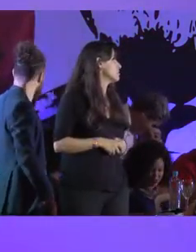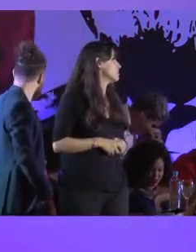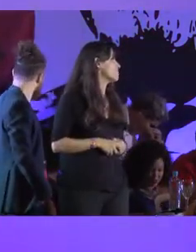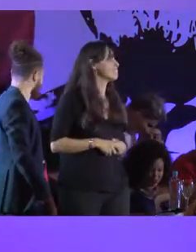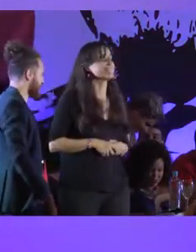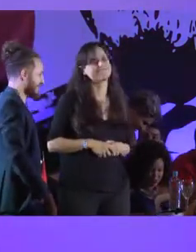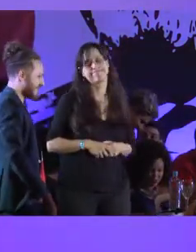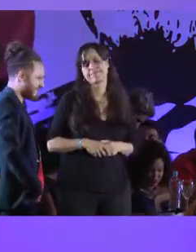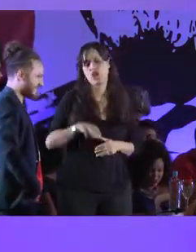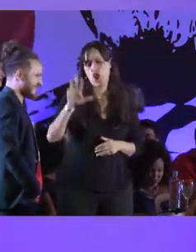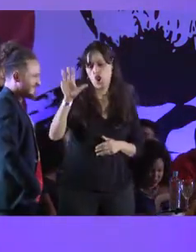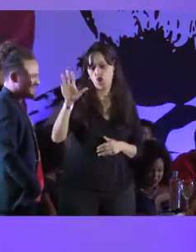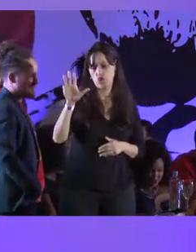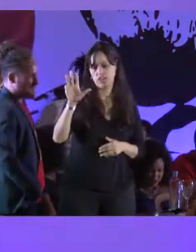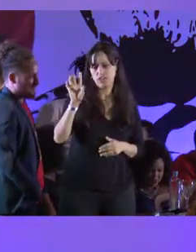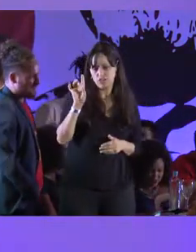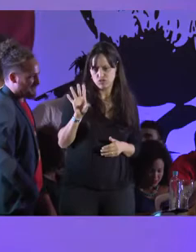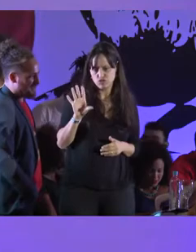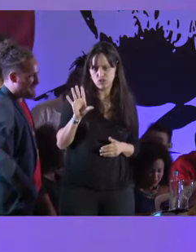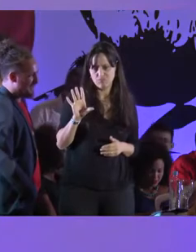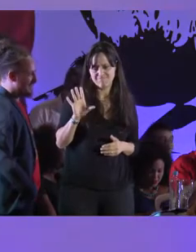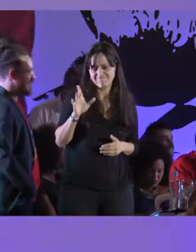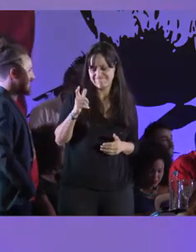o Lula não é o Lula.